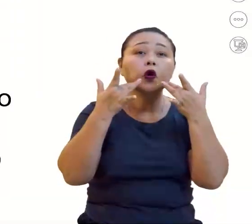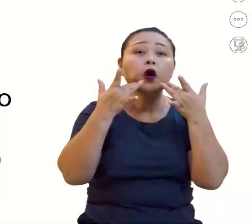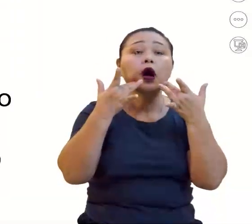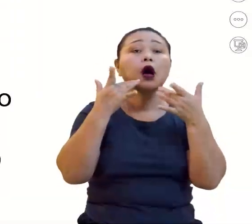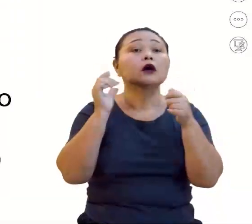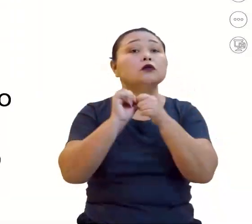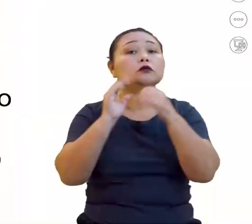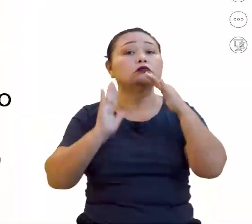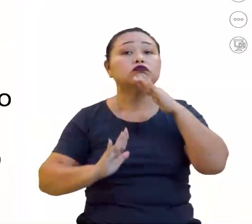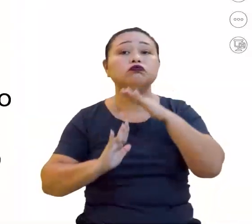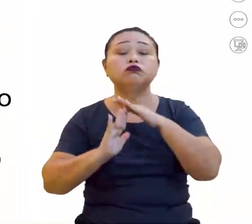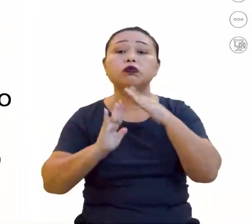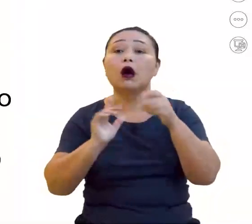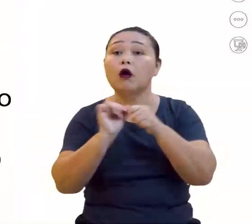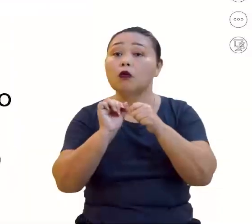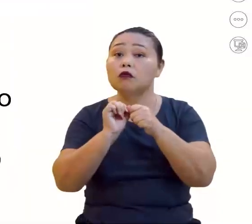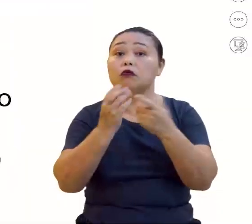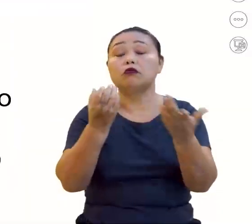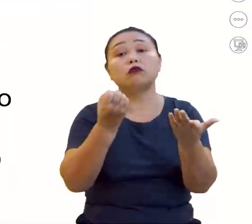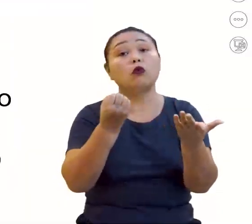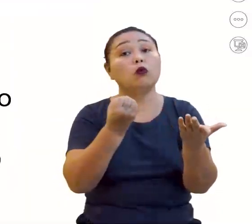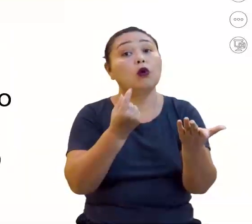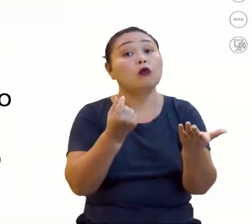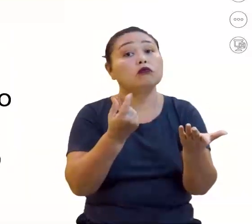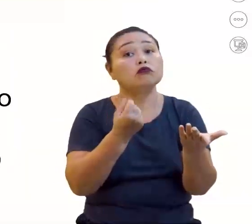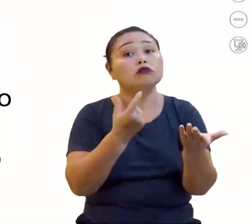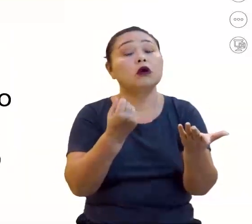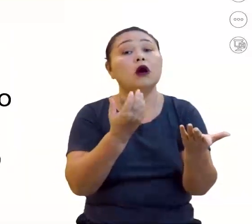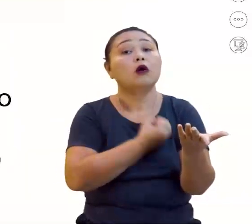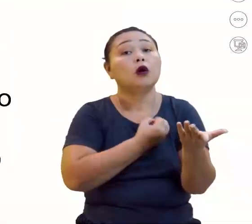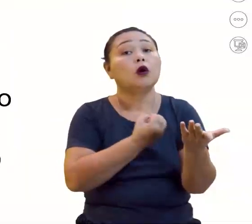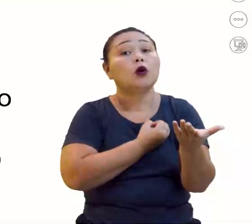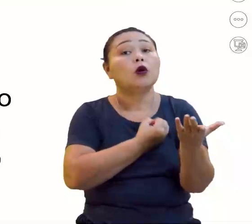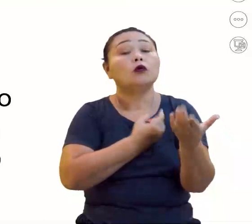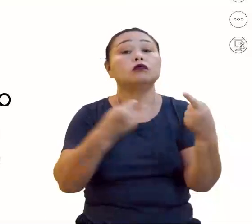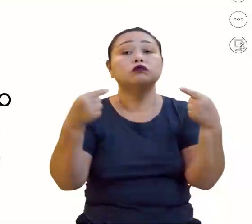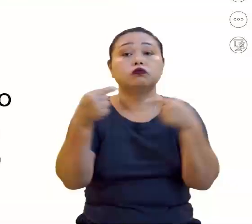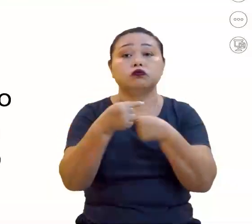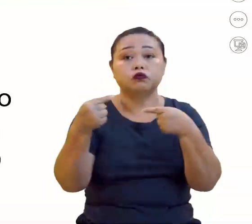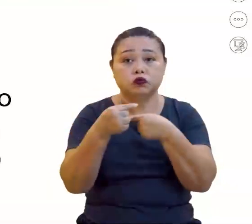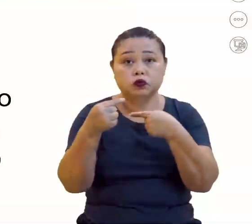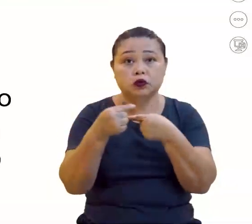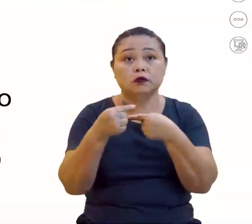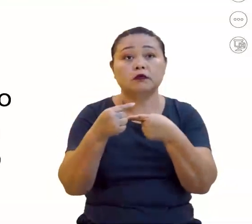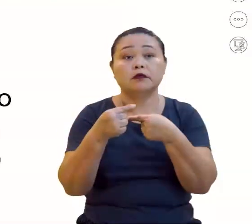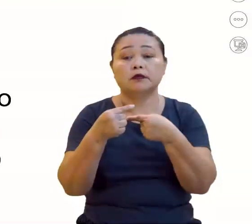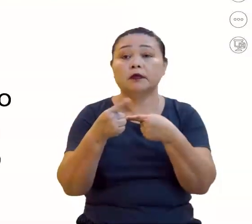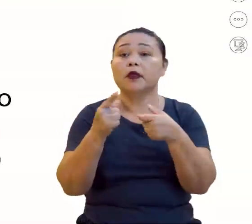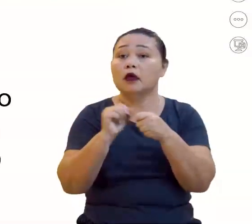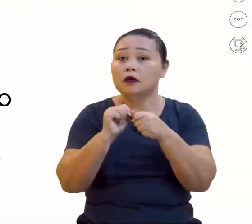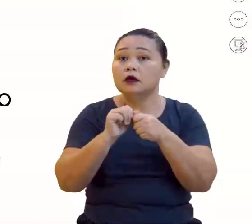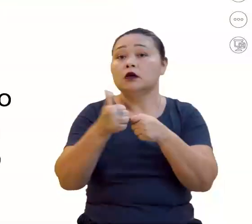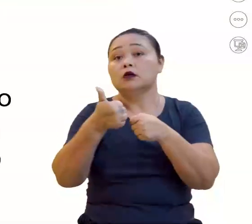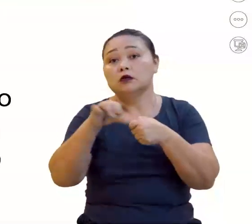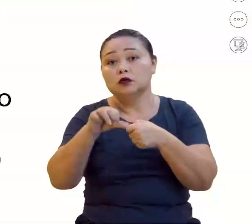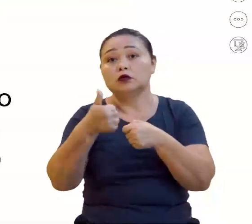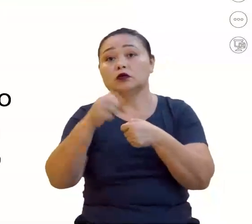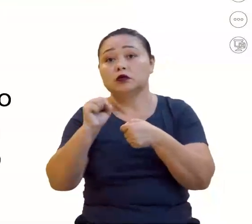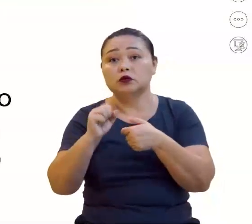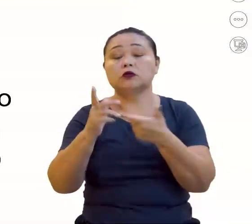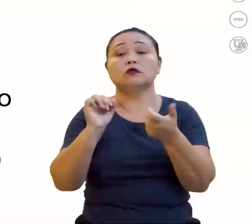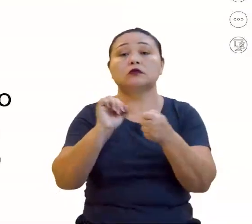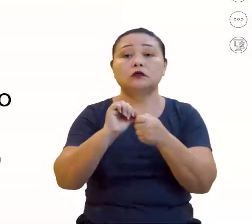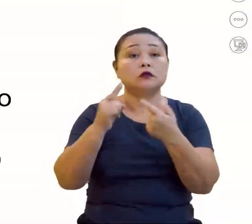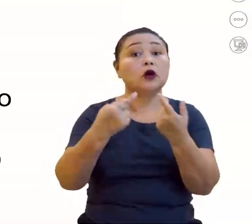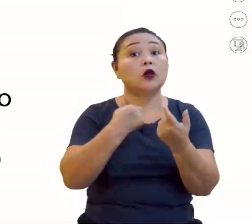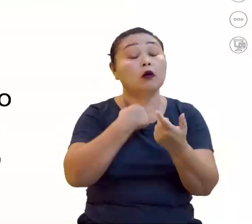trabalhar com valores inteiros. Ótimo, já está dizendo o conjunto aqui qual é. Então né? são valores inteiros, quer dizer, já 20 vai ficar 19, 18, 17... Não